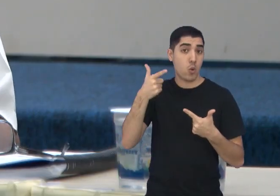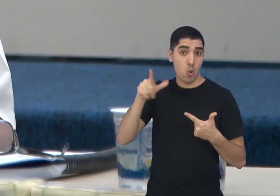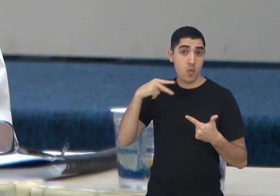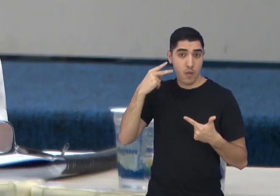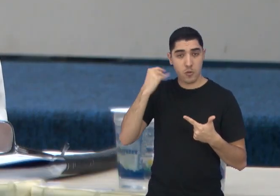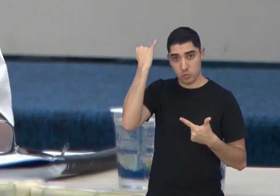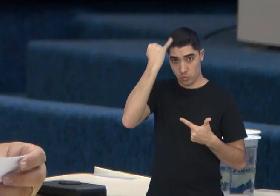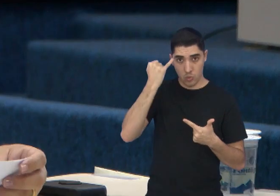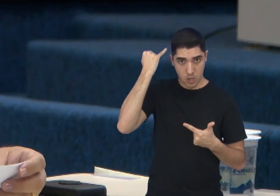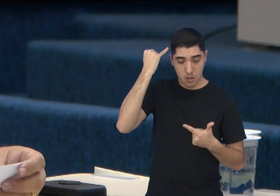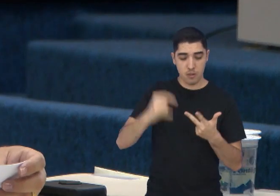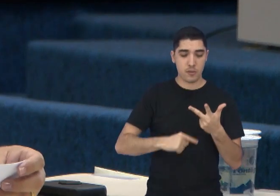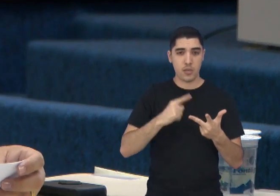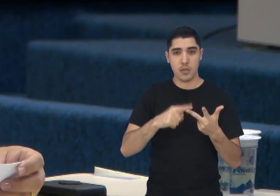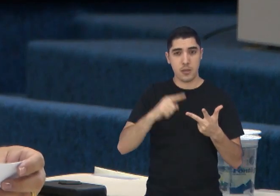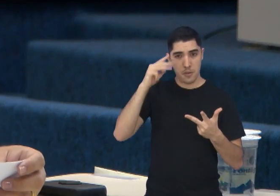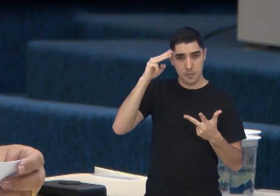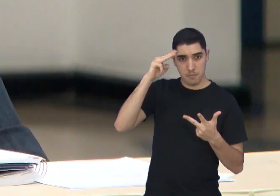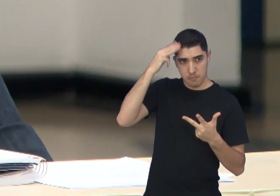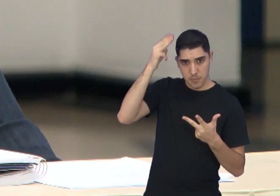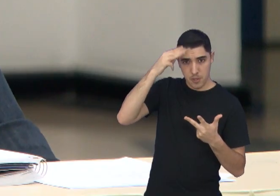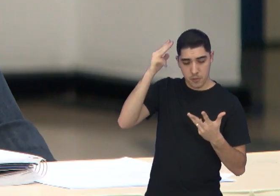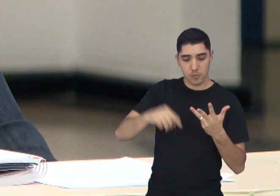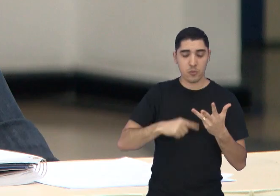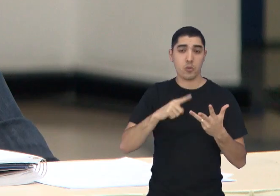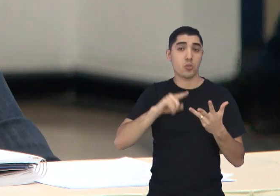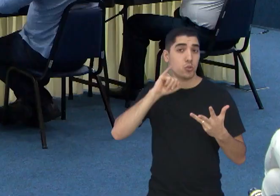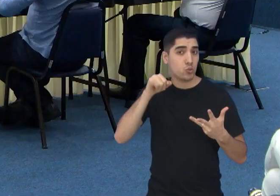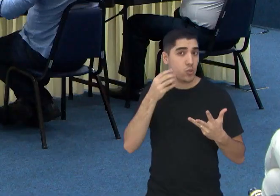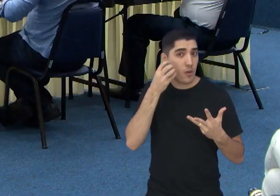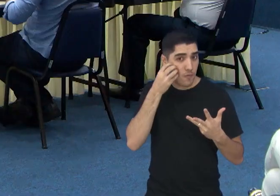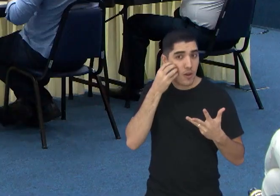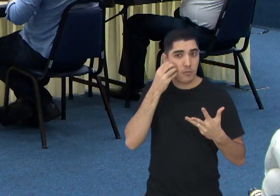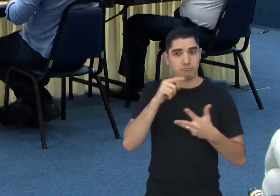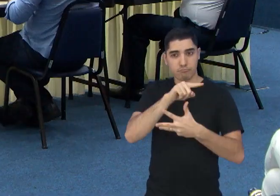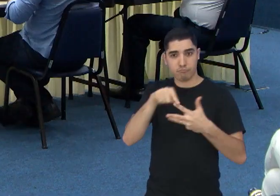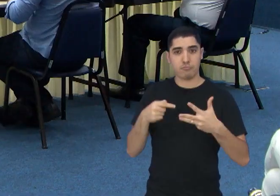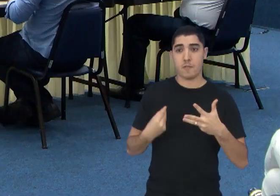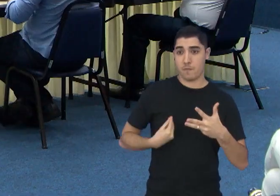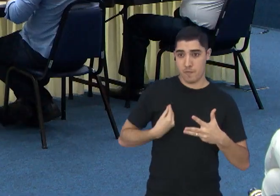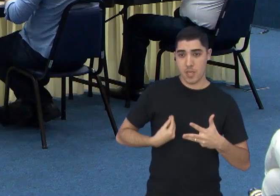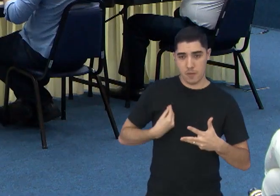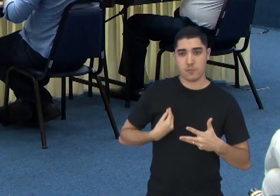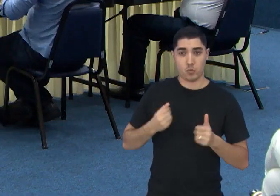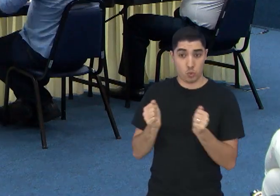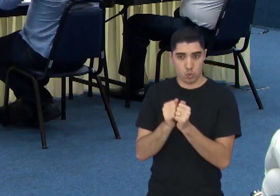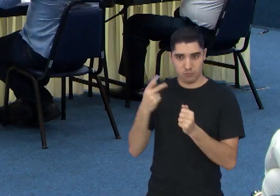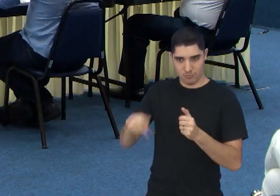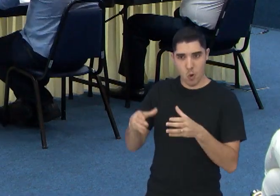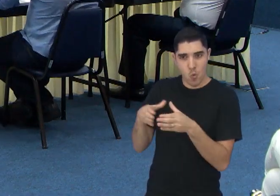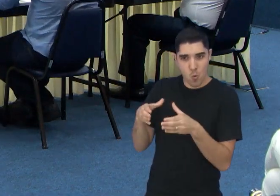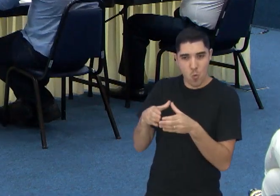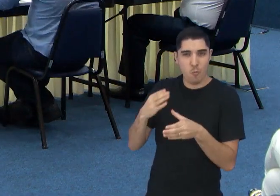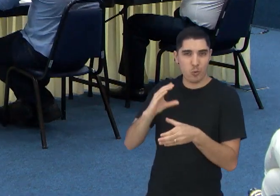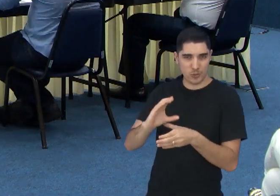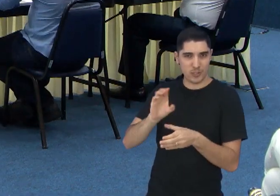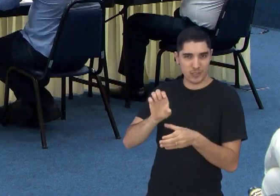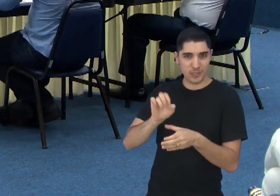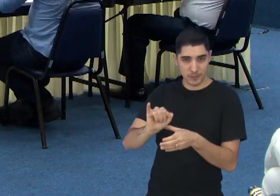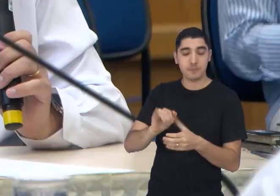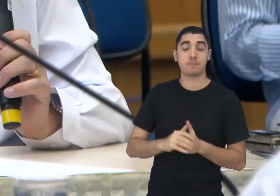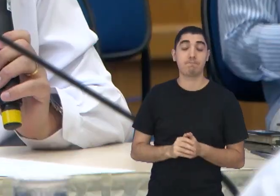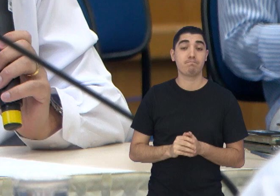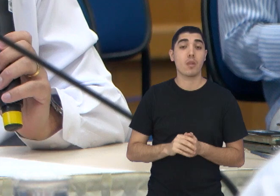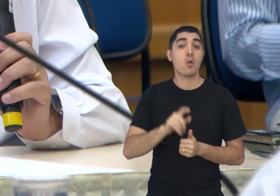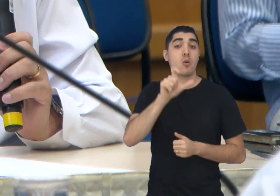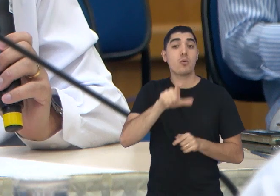parlamentares José Cláudio, Milton Vieira Filho e Juliana Fraga, que também compõem a comissão. O superintendente regional da